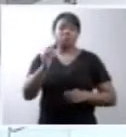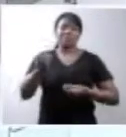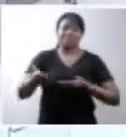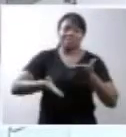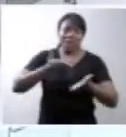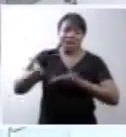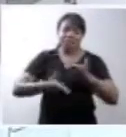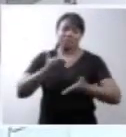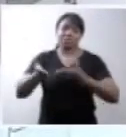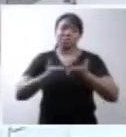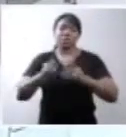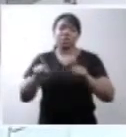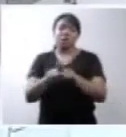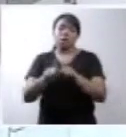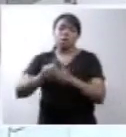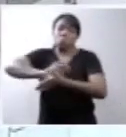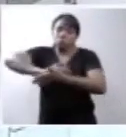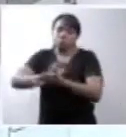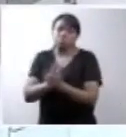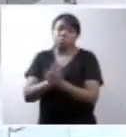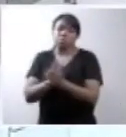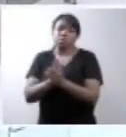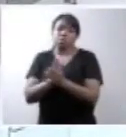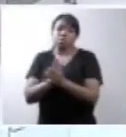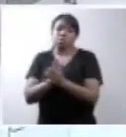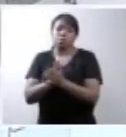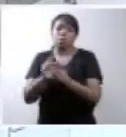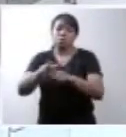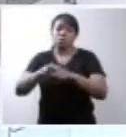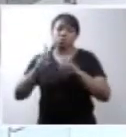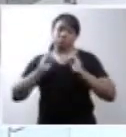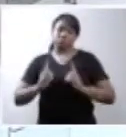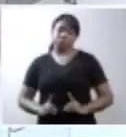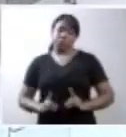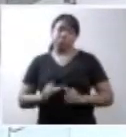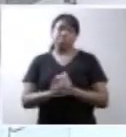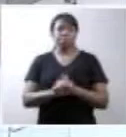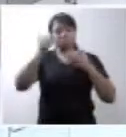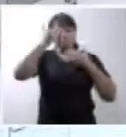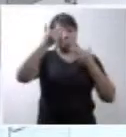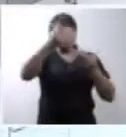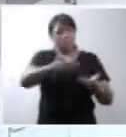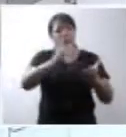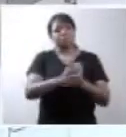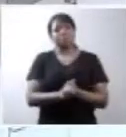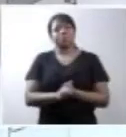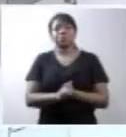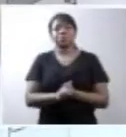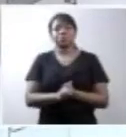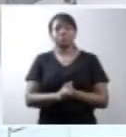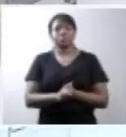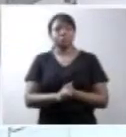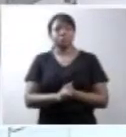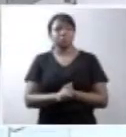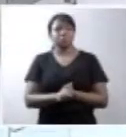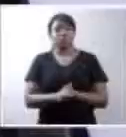trata de um caso de discriminação em função de deficiência. Muito obrigado, senhor presidente. Em